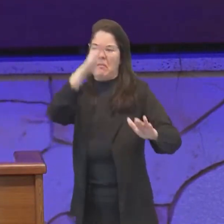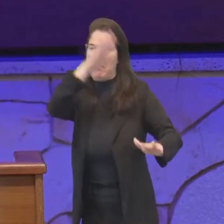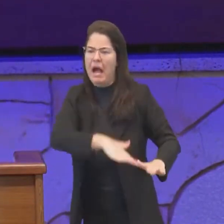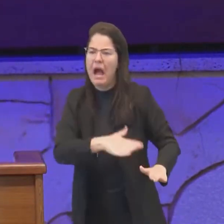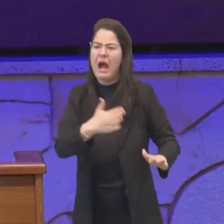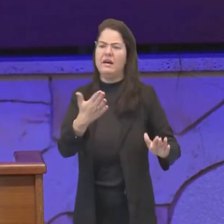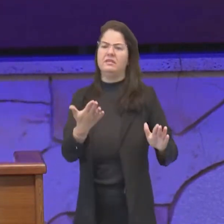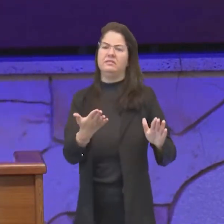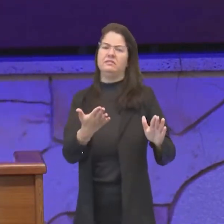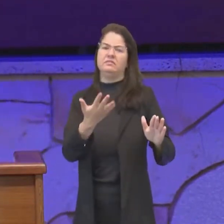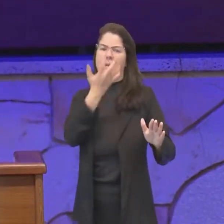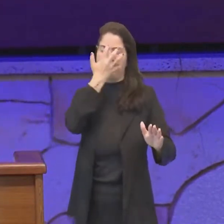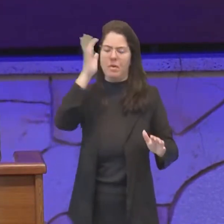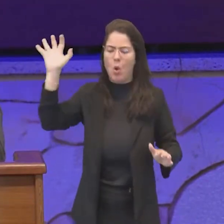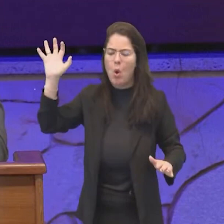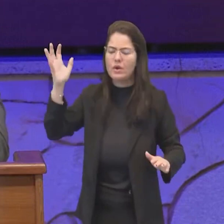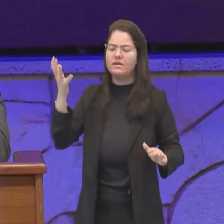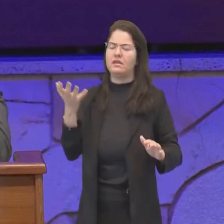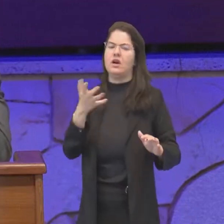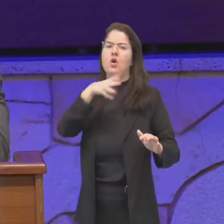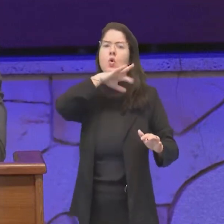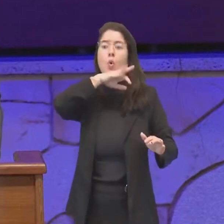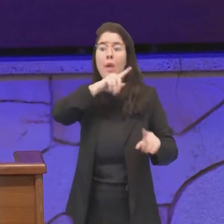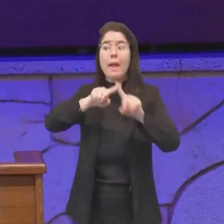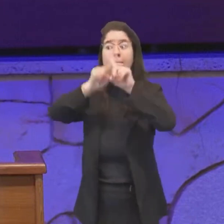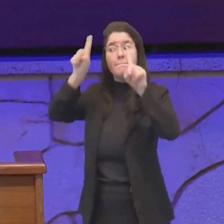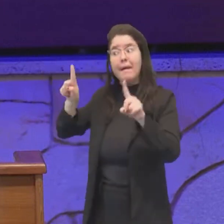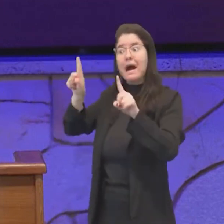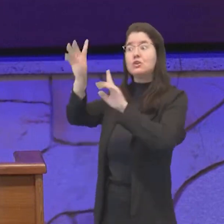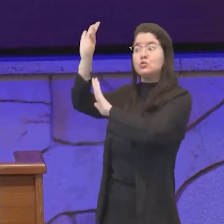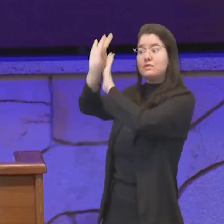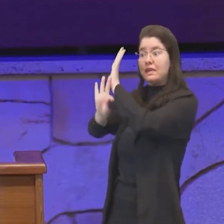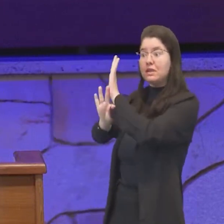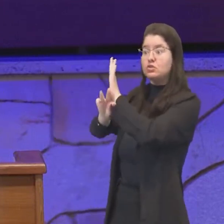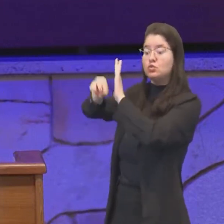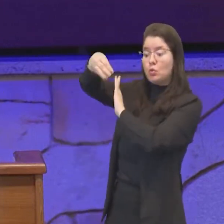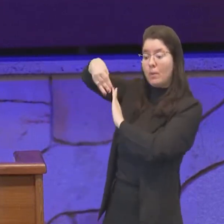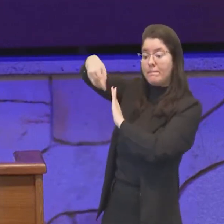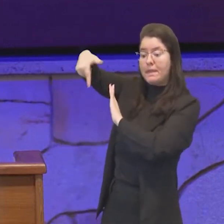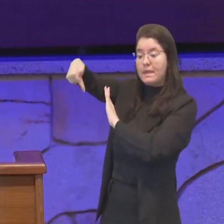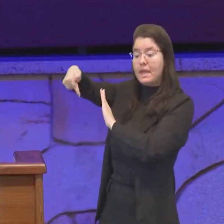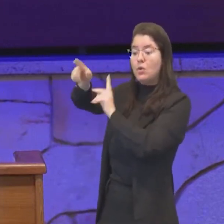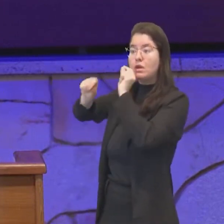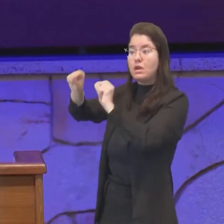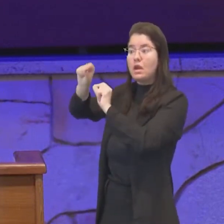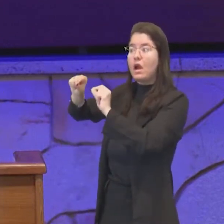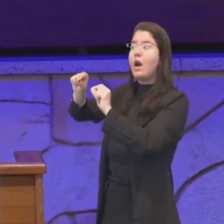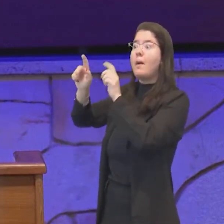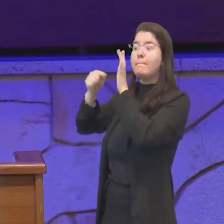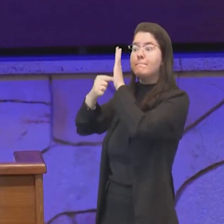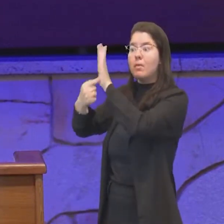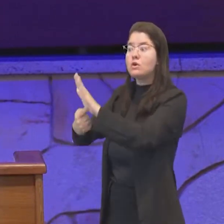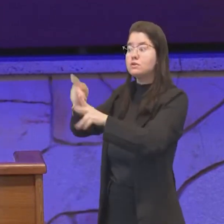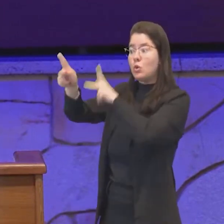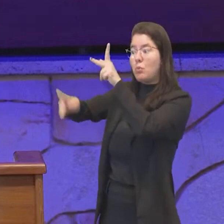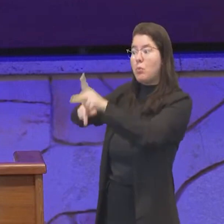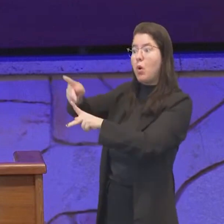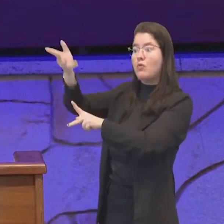maligno, hipócrita, demagogo de querer reatar a relação com Deus, não, aqui há uma boa